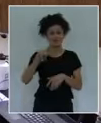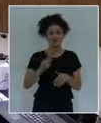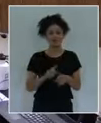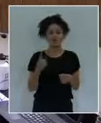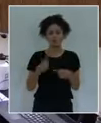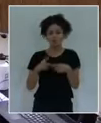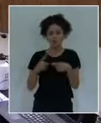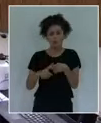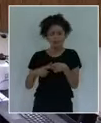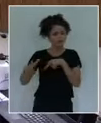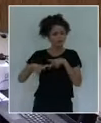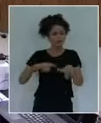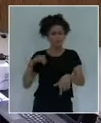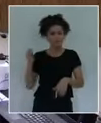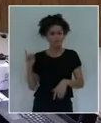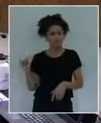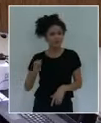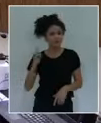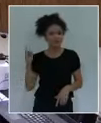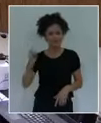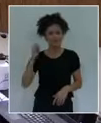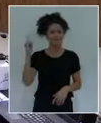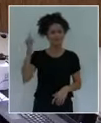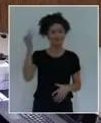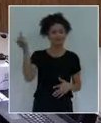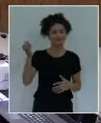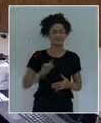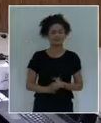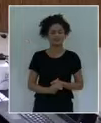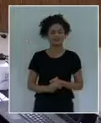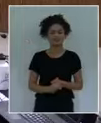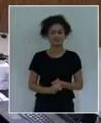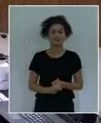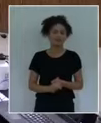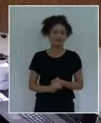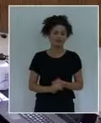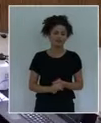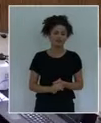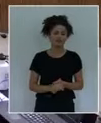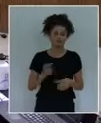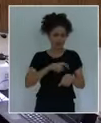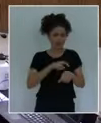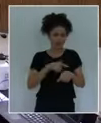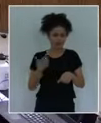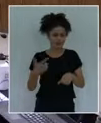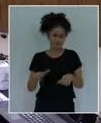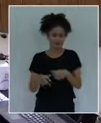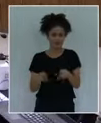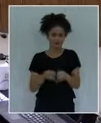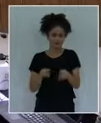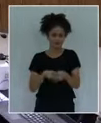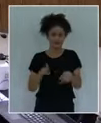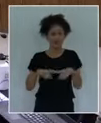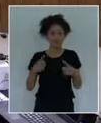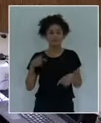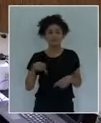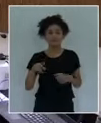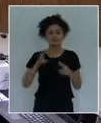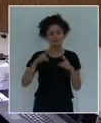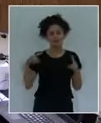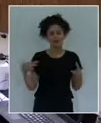muito importante da situação. Nessa e outras várias situações aqui em Ponte Nova. Mas Ponte Nova também aqui tem o